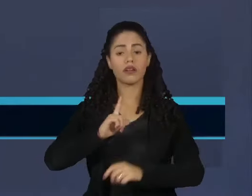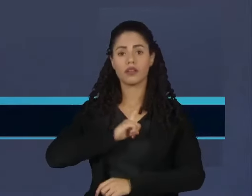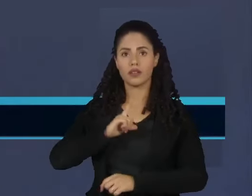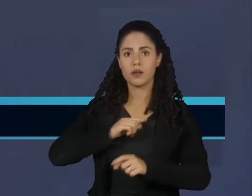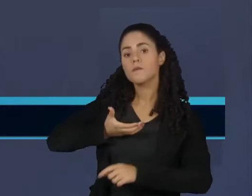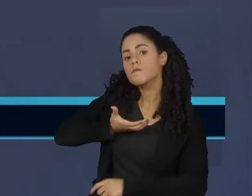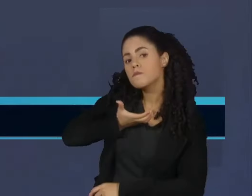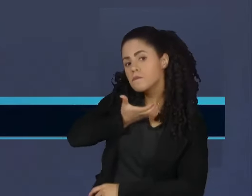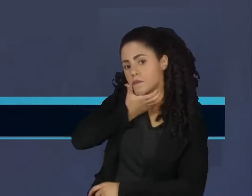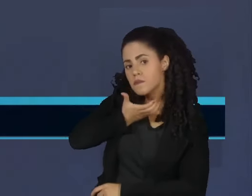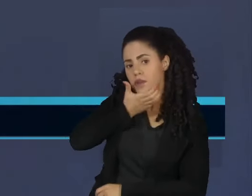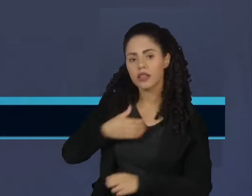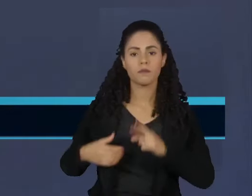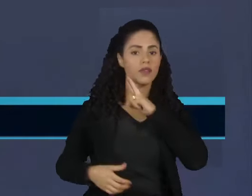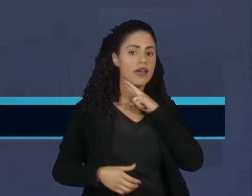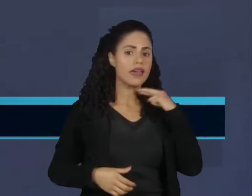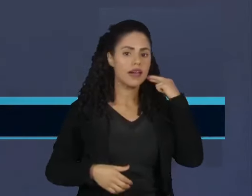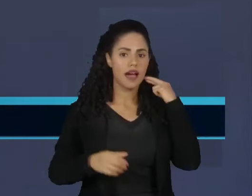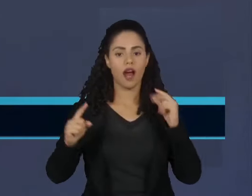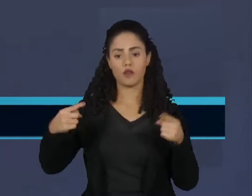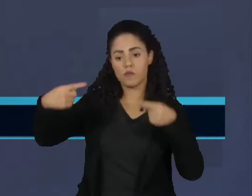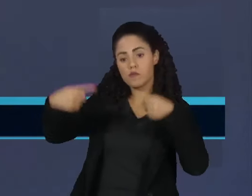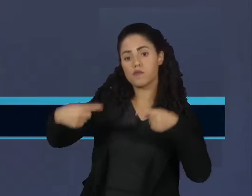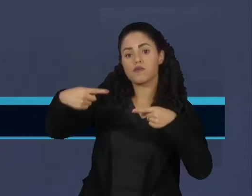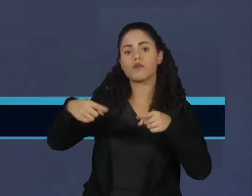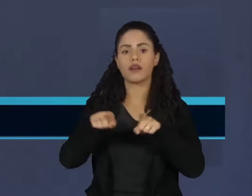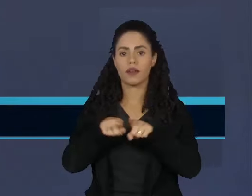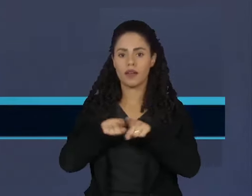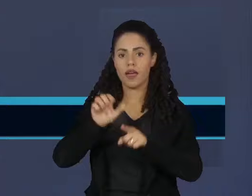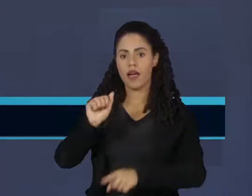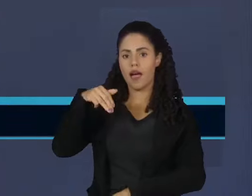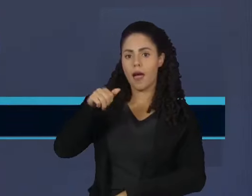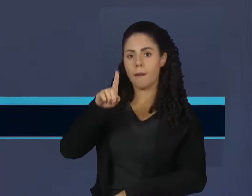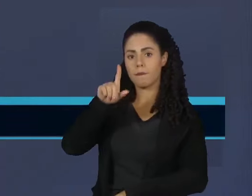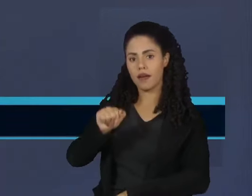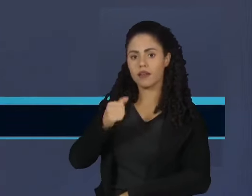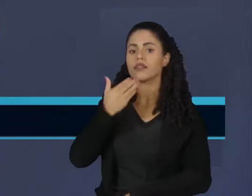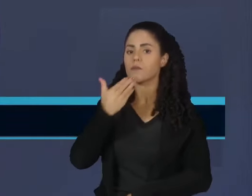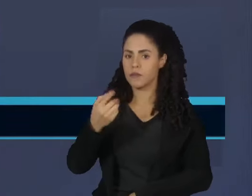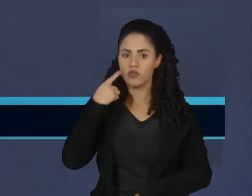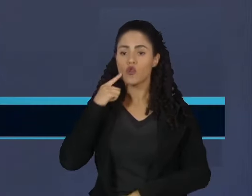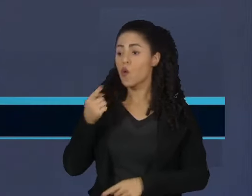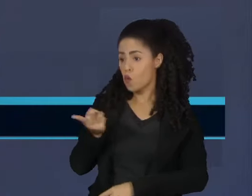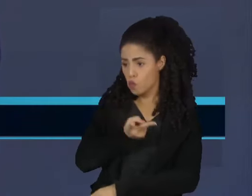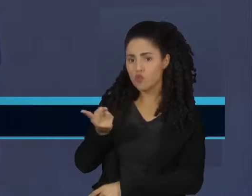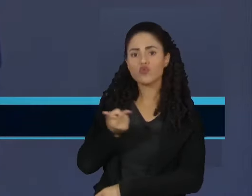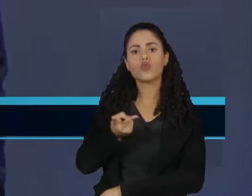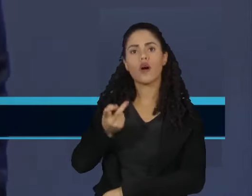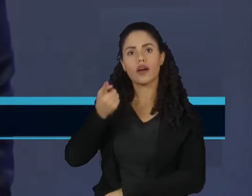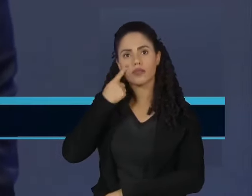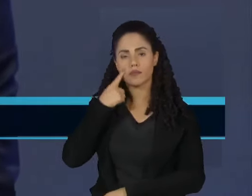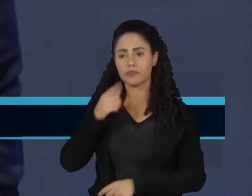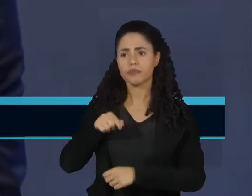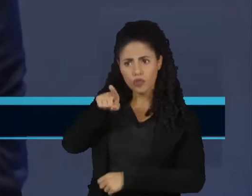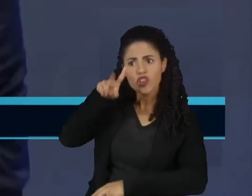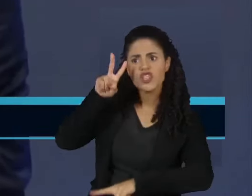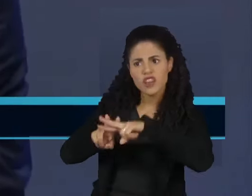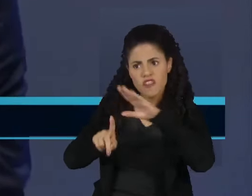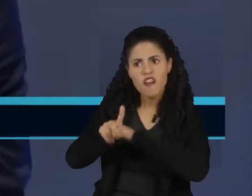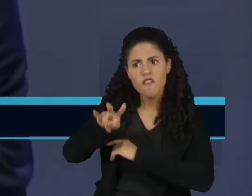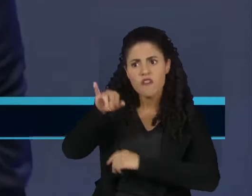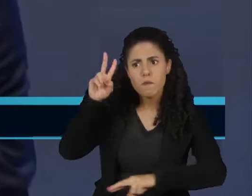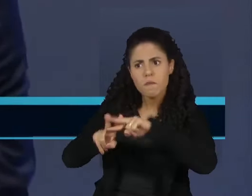Pablo Marçal e Ricardo Nunes. A apresentadora Amanda Klein precisou advertir os dois. Você vai preso, Ricardo Nunes,